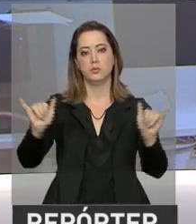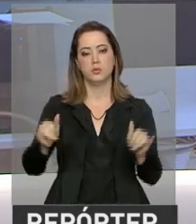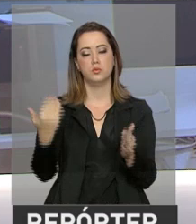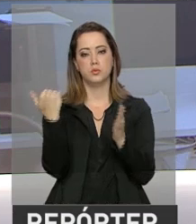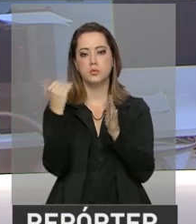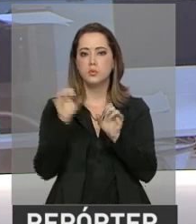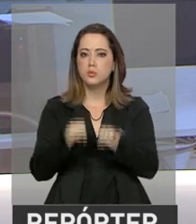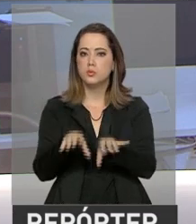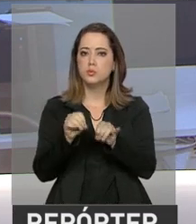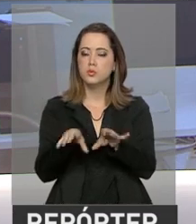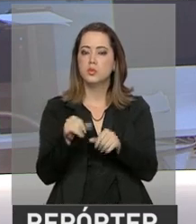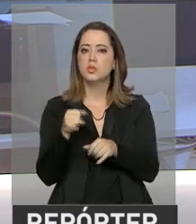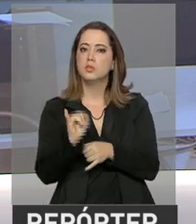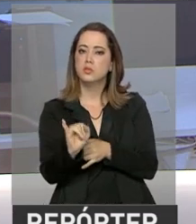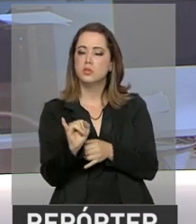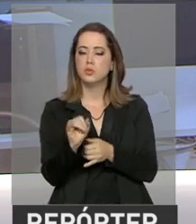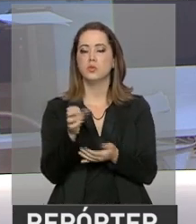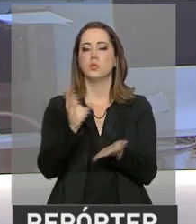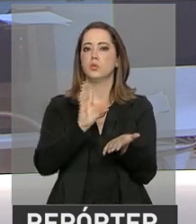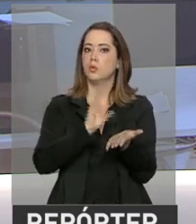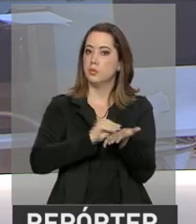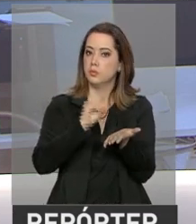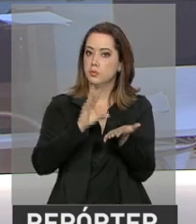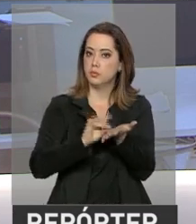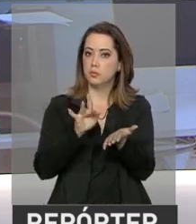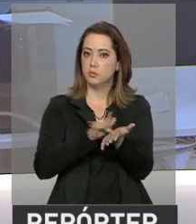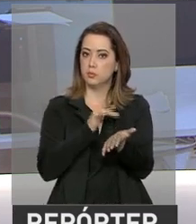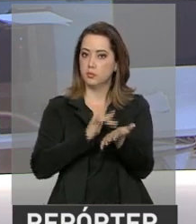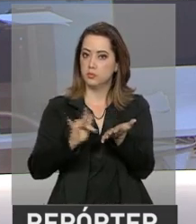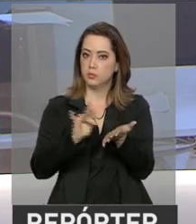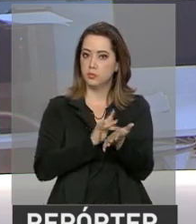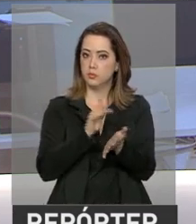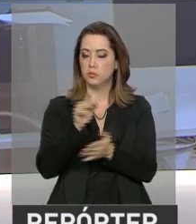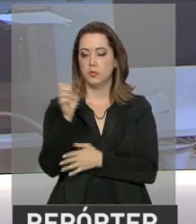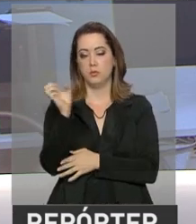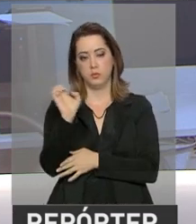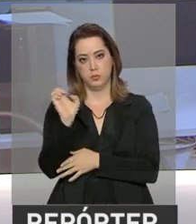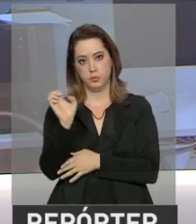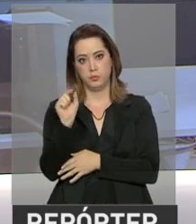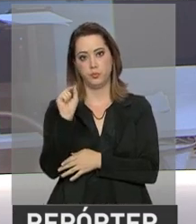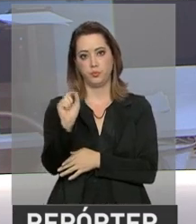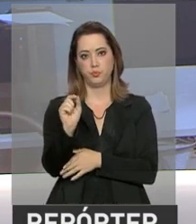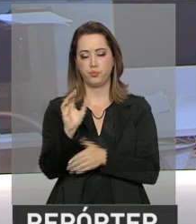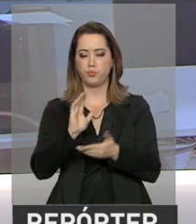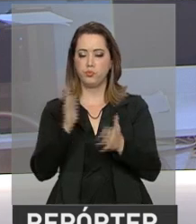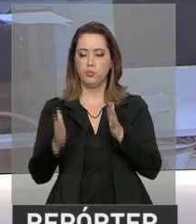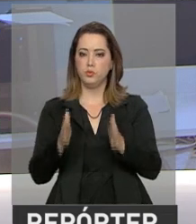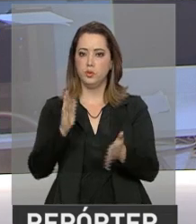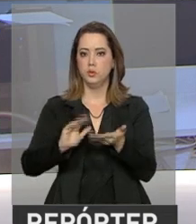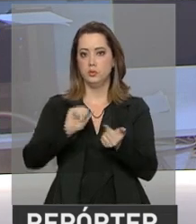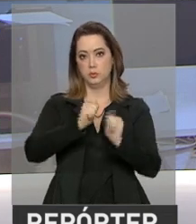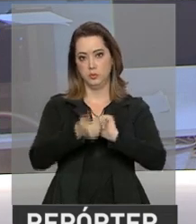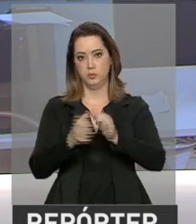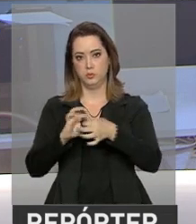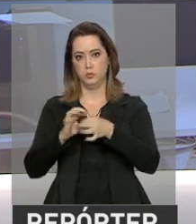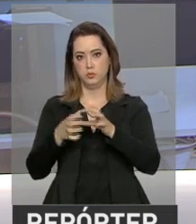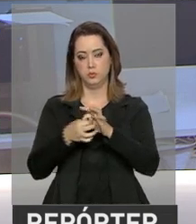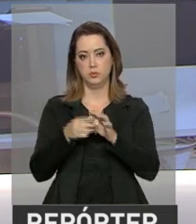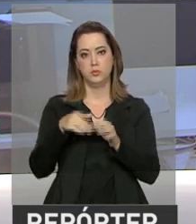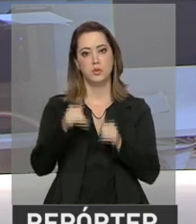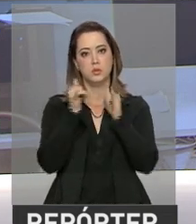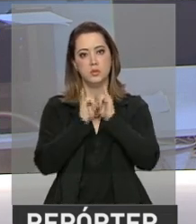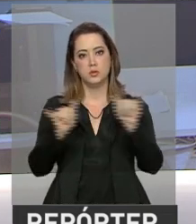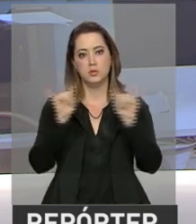quem usa aplicativo de relacionamento voltado ao público gay no período dos Jogos Olímpicos vão ser divulgadas informações